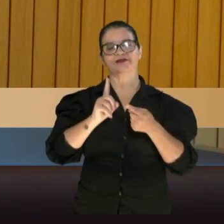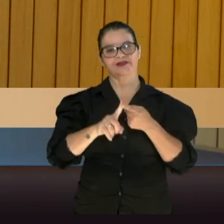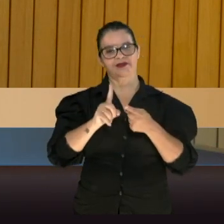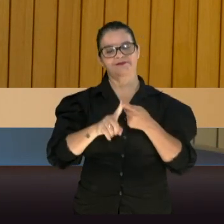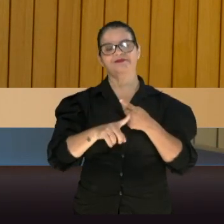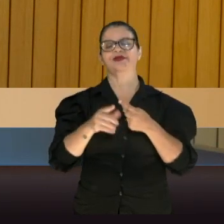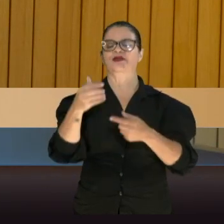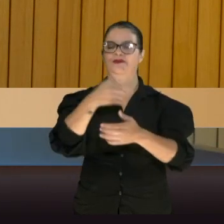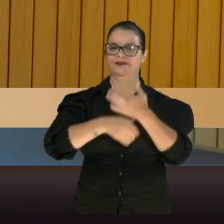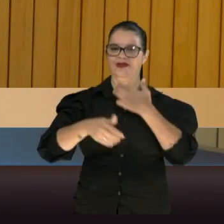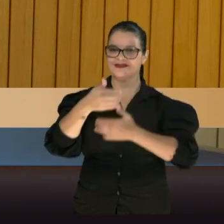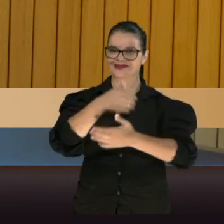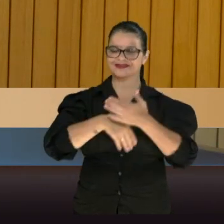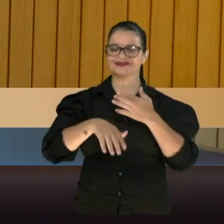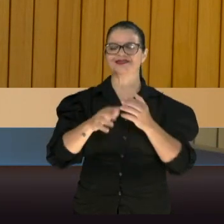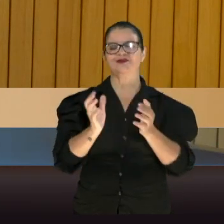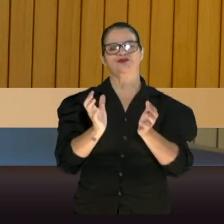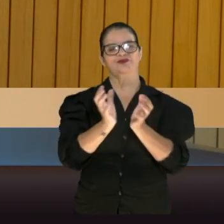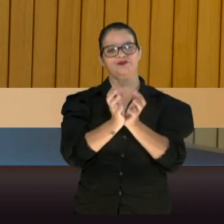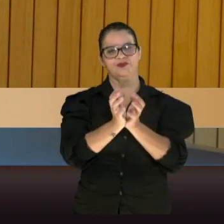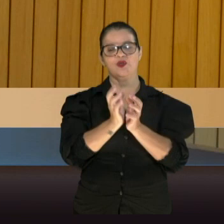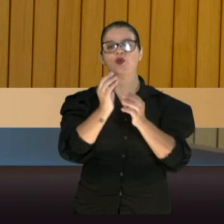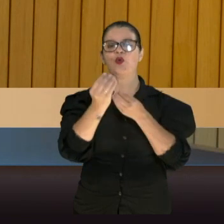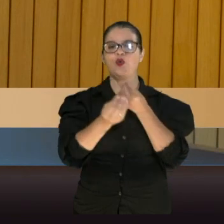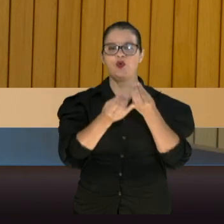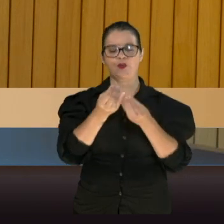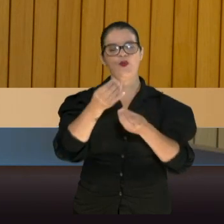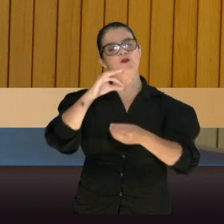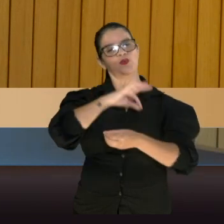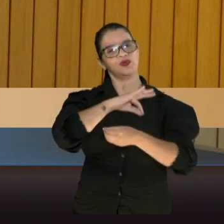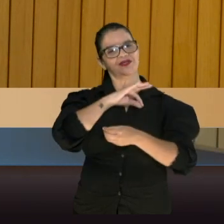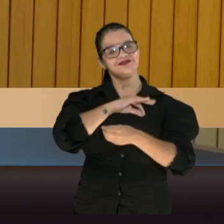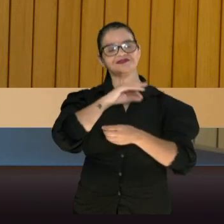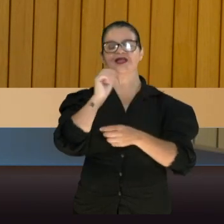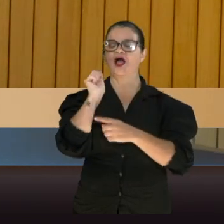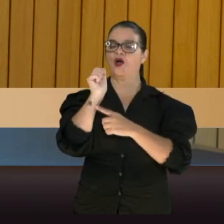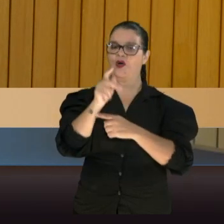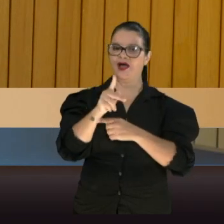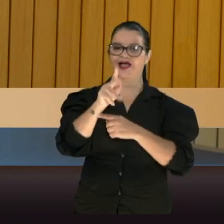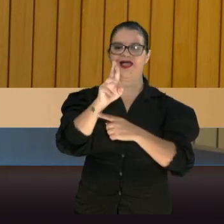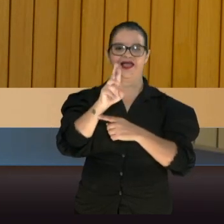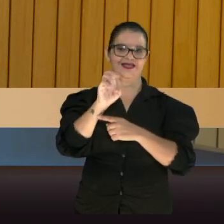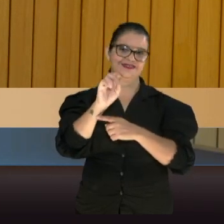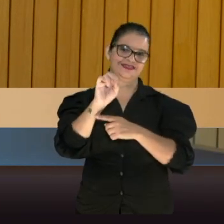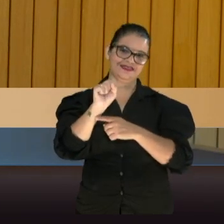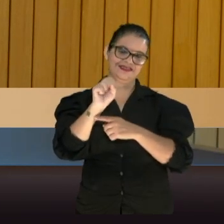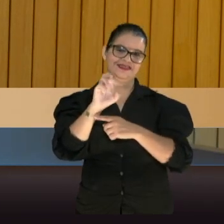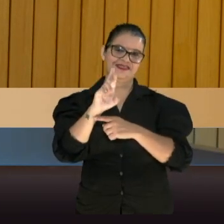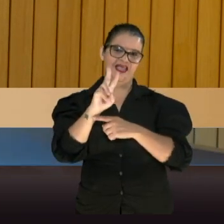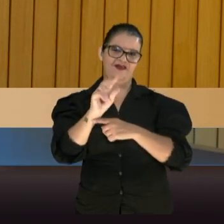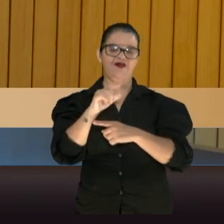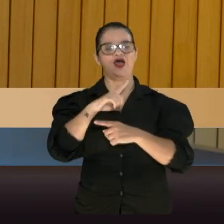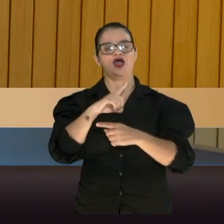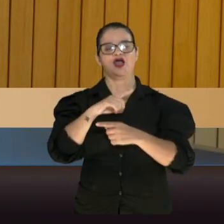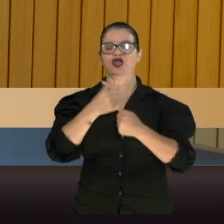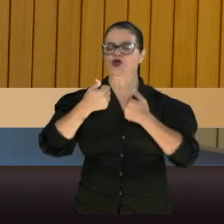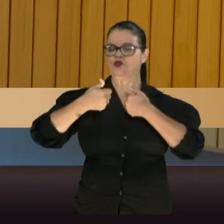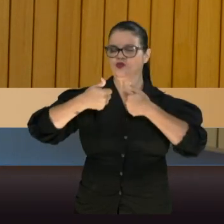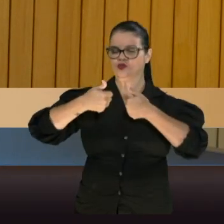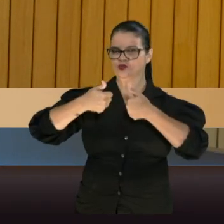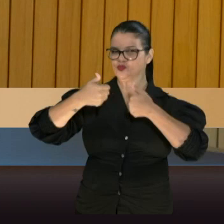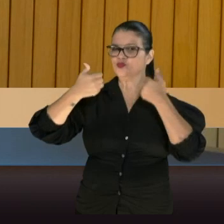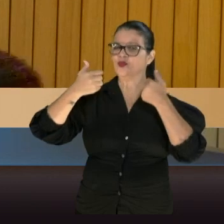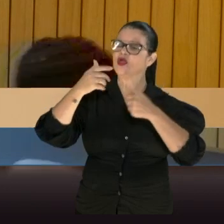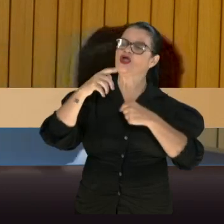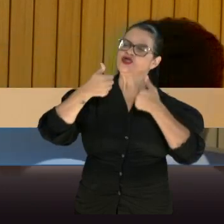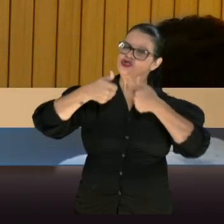corporação como um policial da reserva. Então, deputado, eu estou, policial eu sou, de fato.